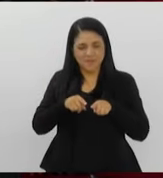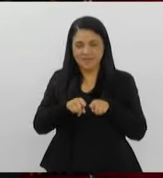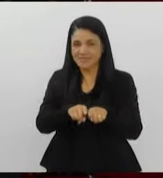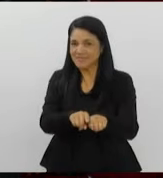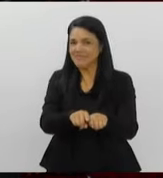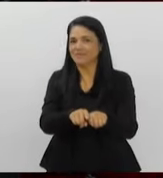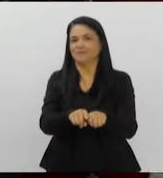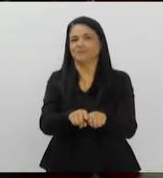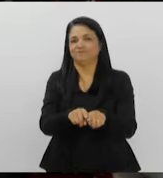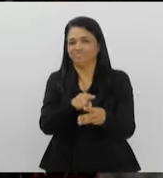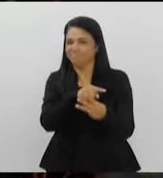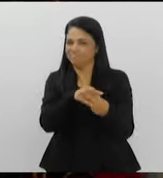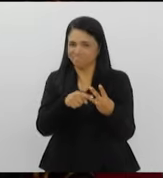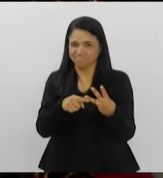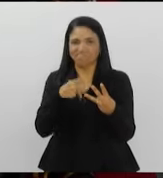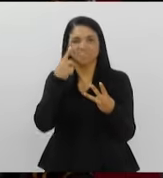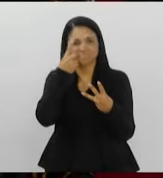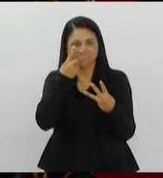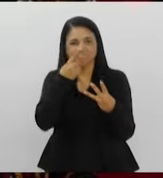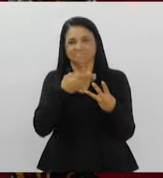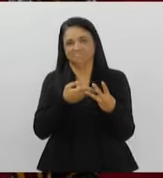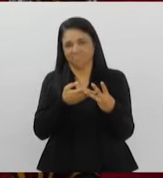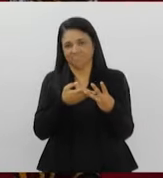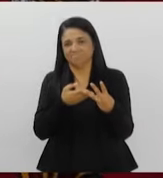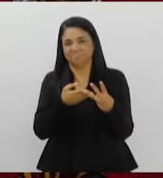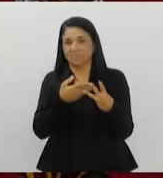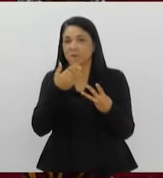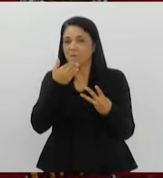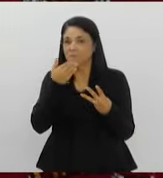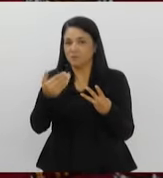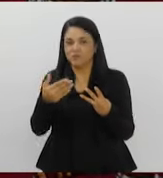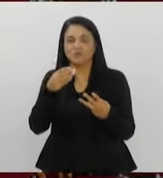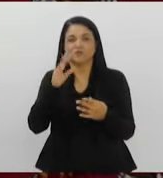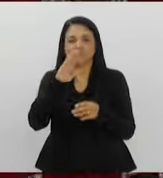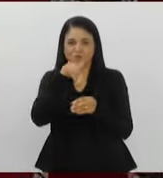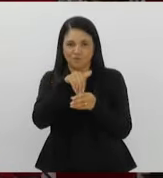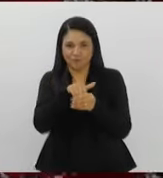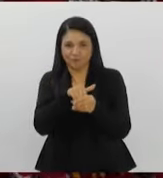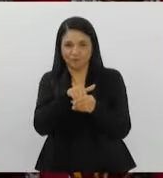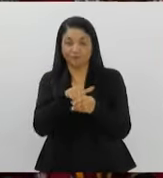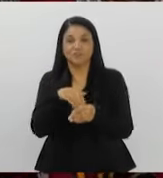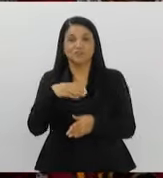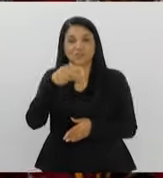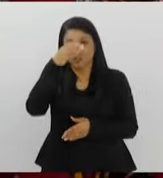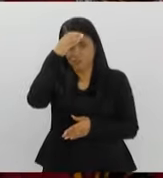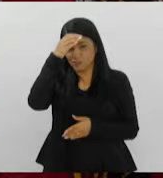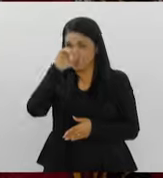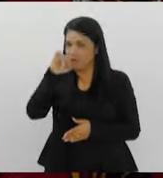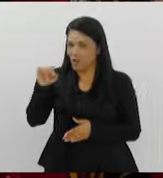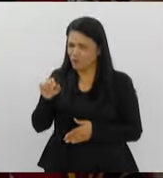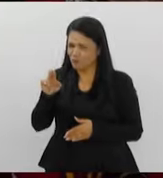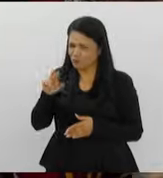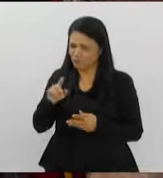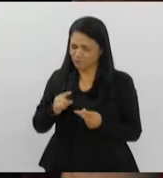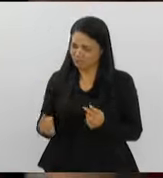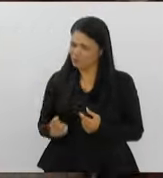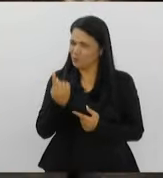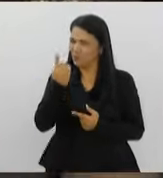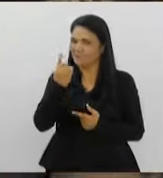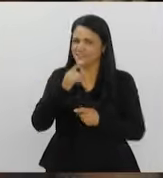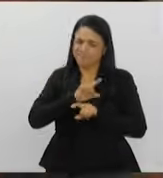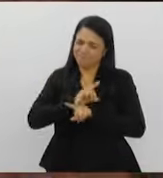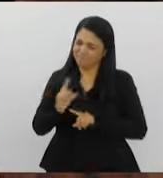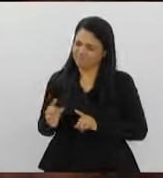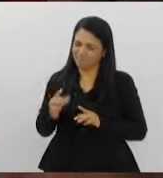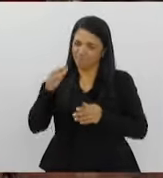três. As três pediram voto. A tia Ju é que correu solta, então essa daí correu para o